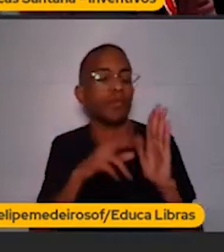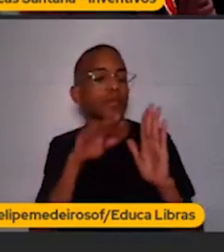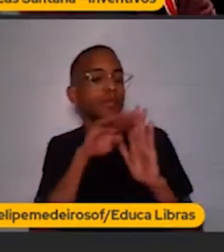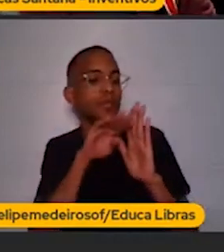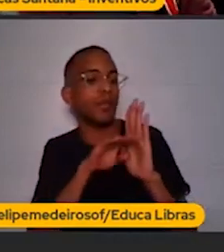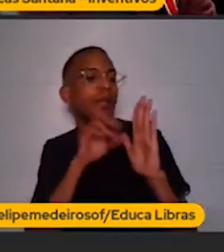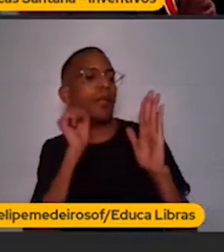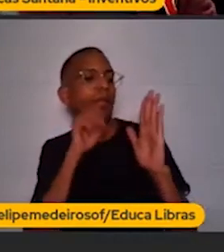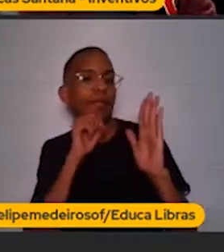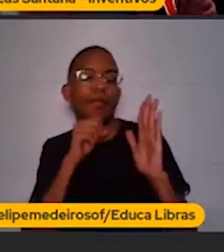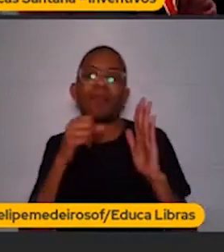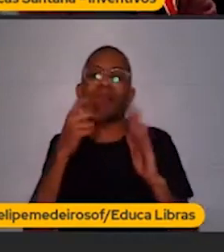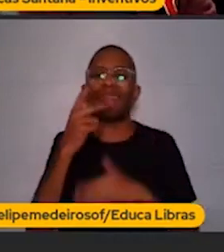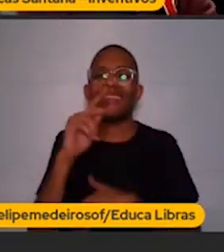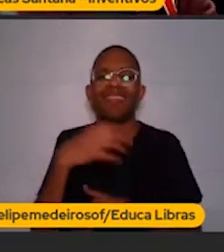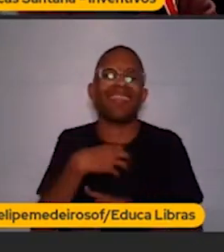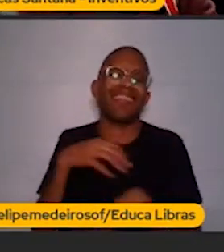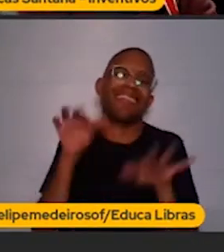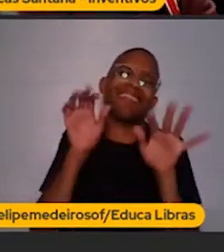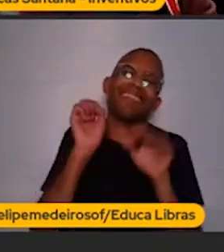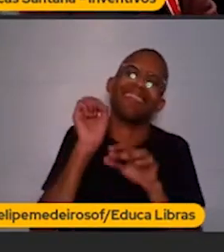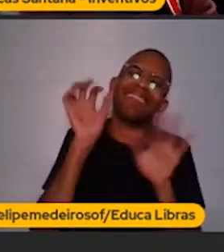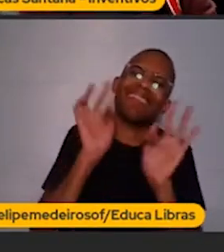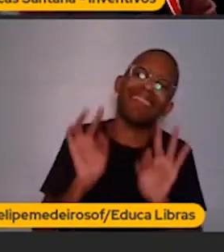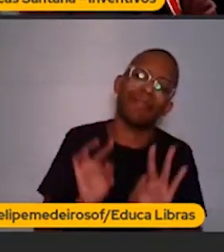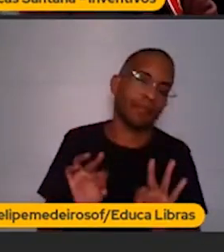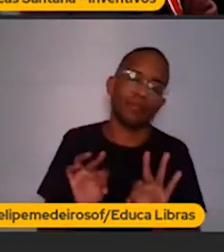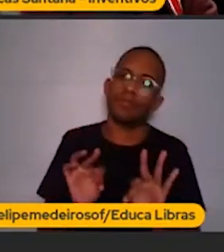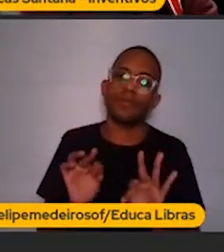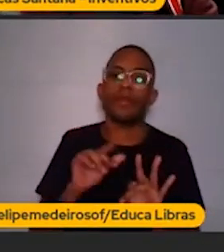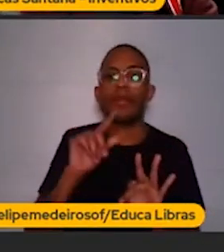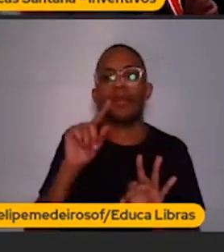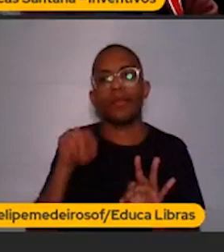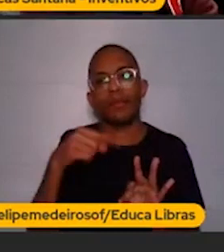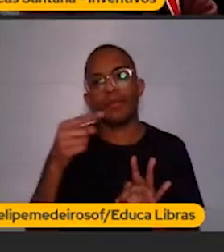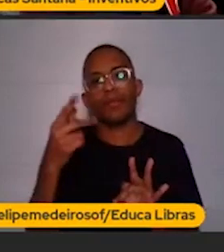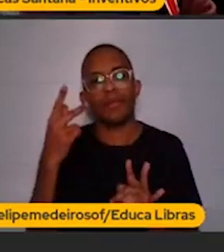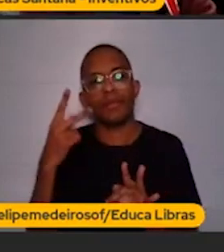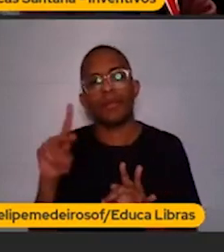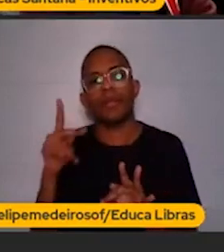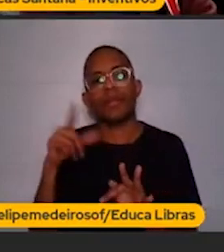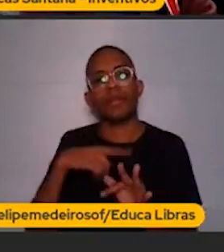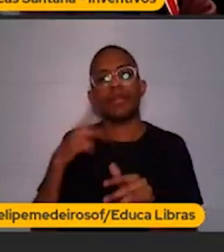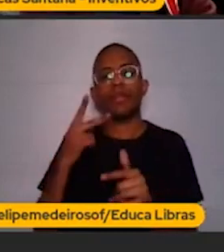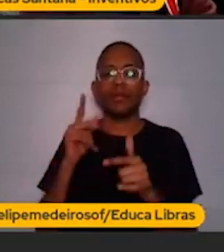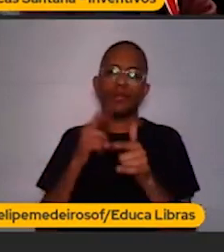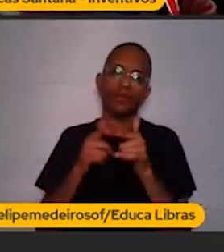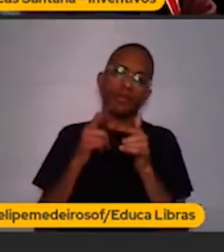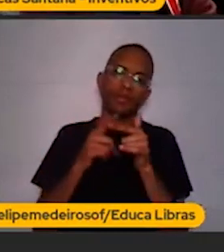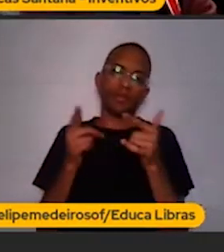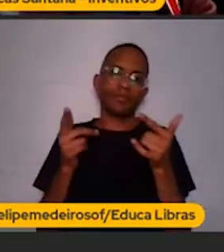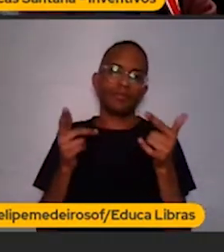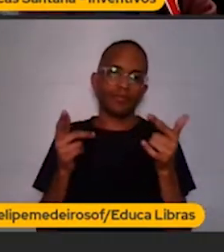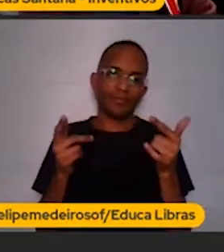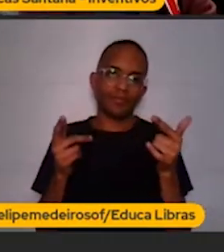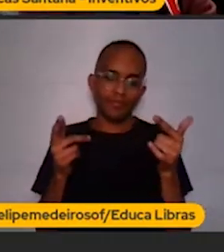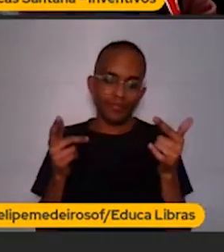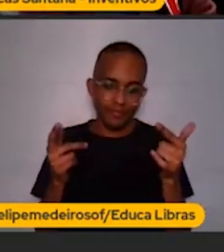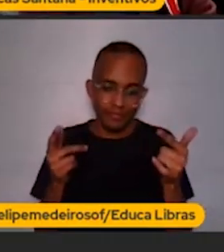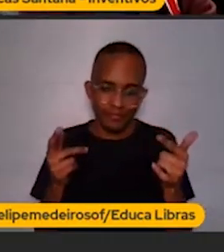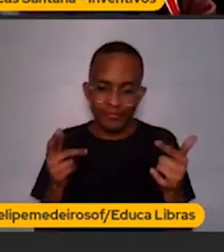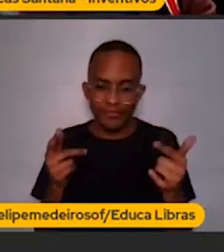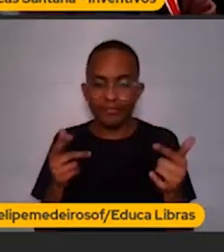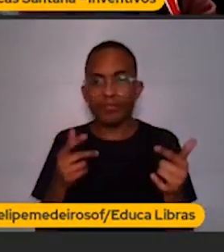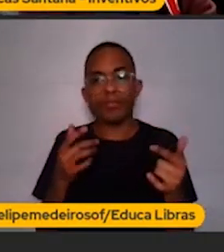até para te deixar feliz, mesmo que de maneira inconsciente. E dois, é que mesmo que ela tenha esse problema e acabe dizendo que sim,